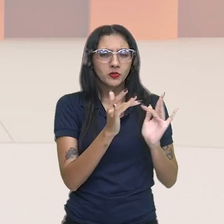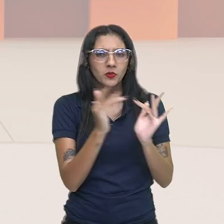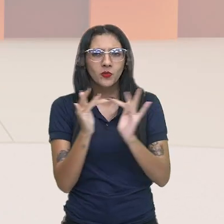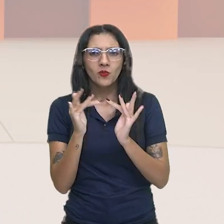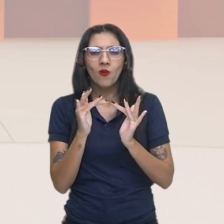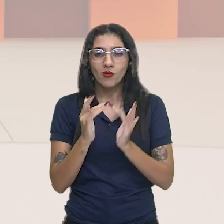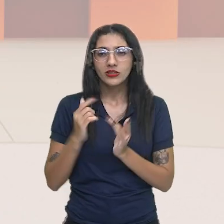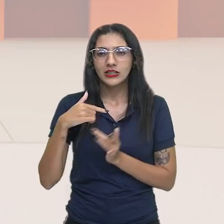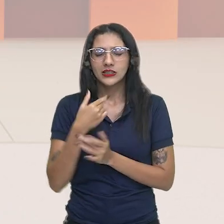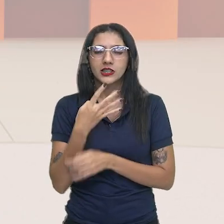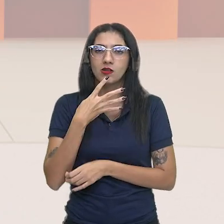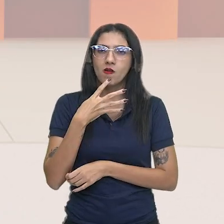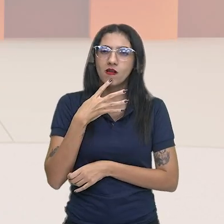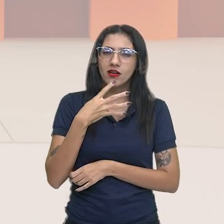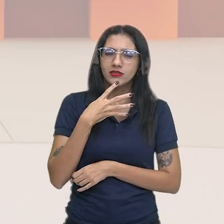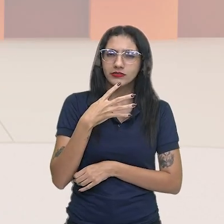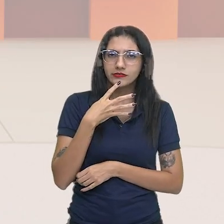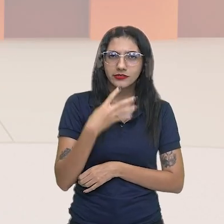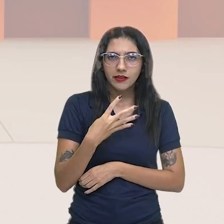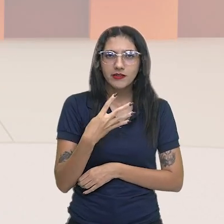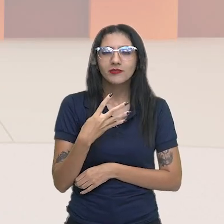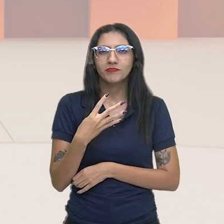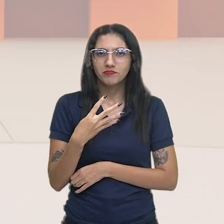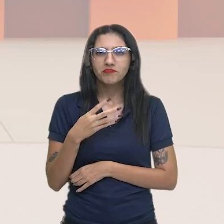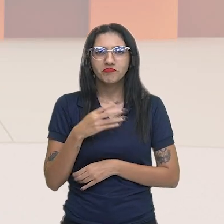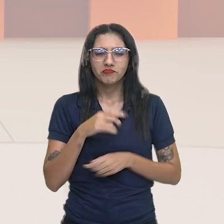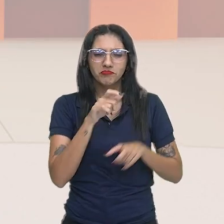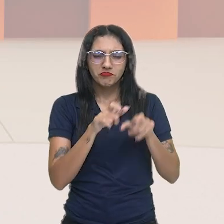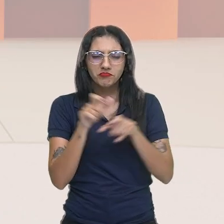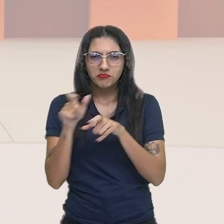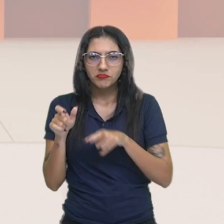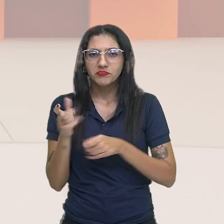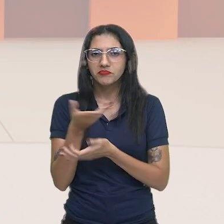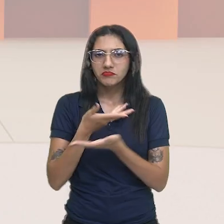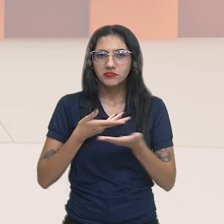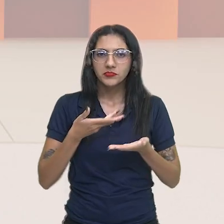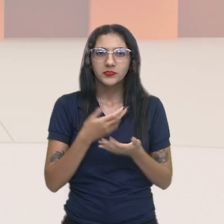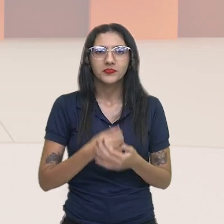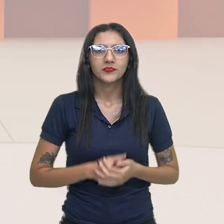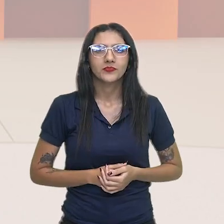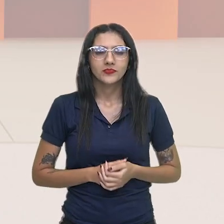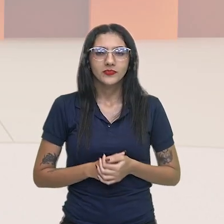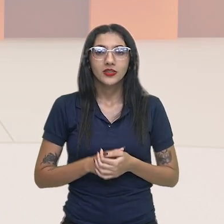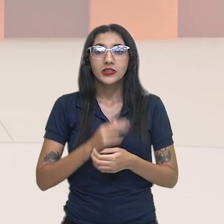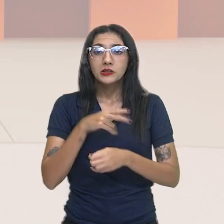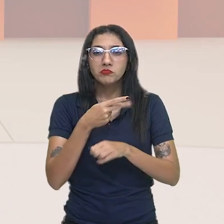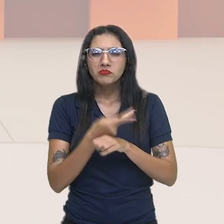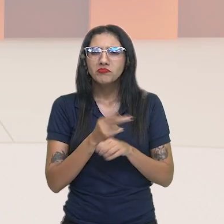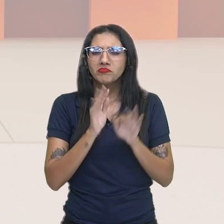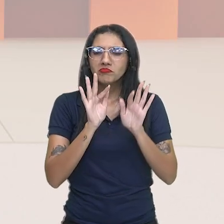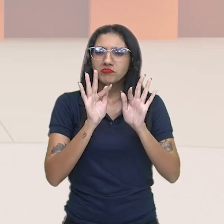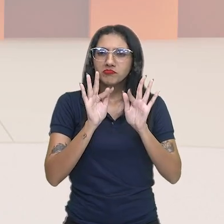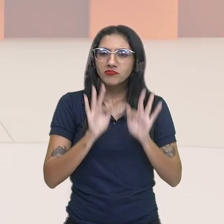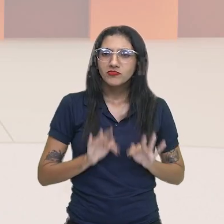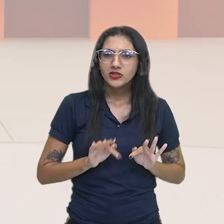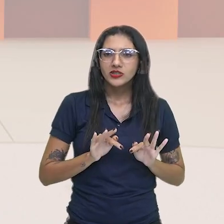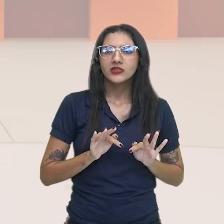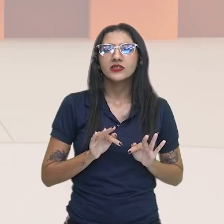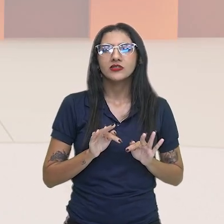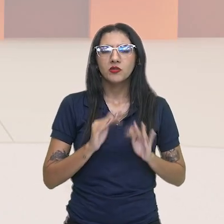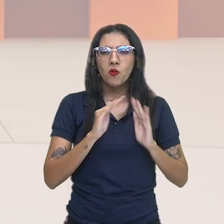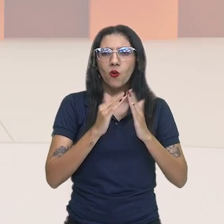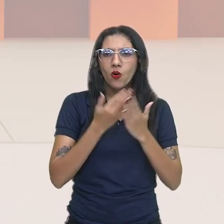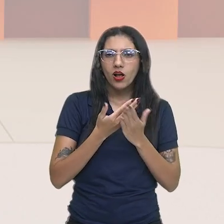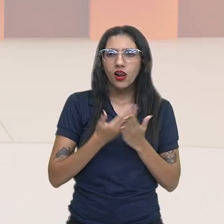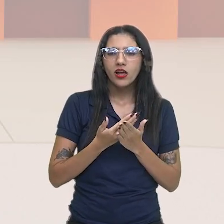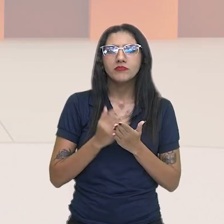né, discente, docente da escola, que trabalha na escola. Depois nós vamos sair, né, desse processo da escola,